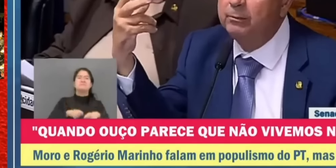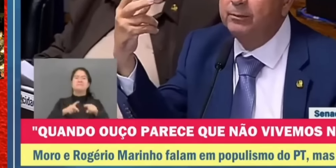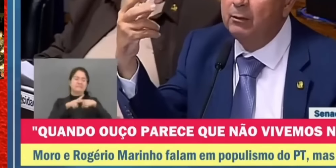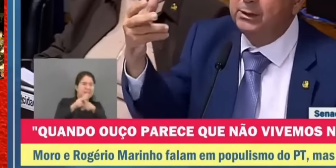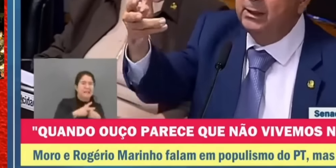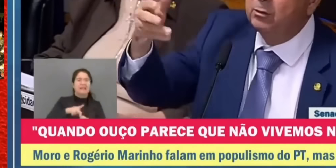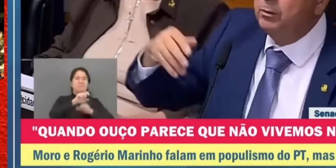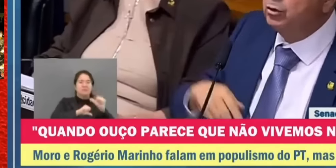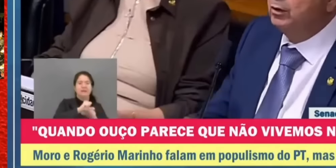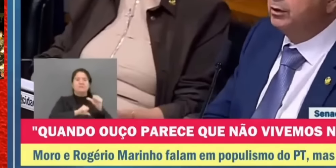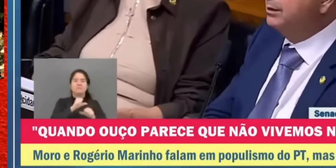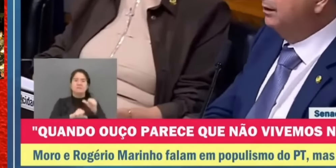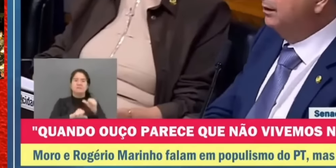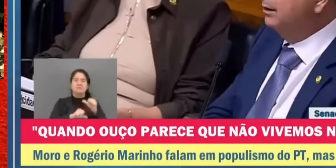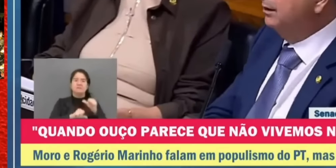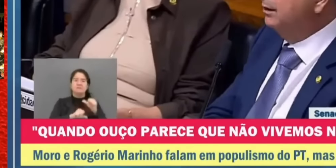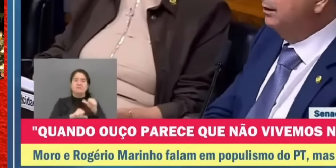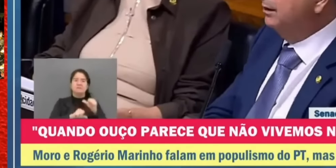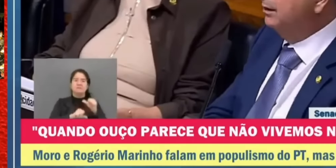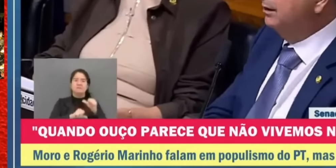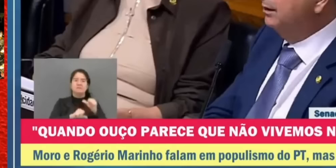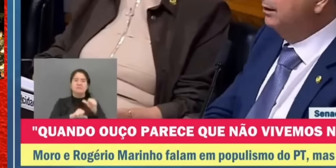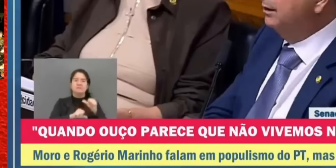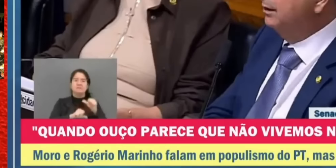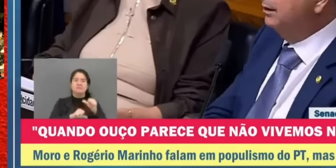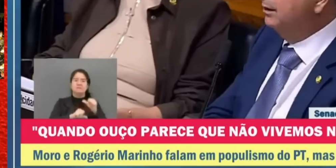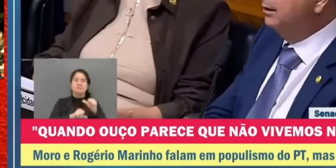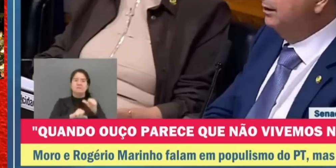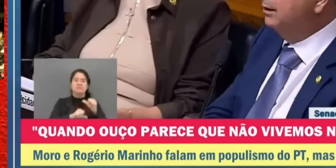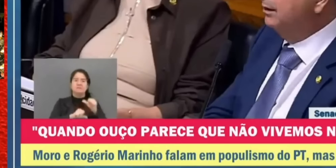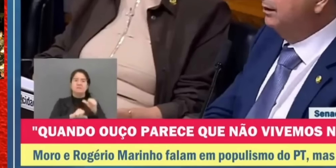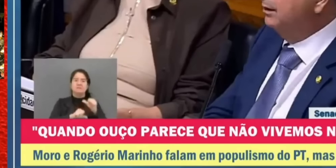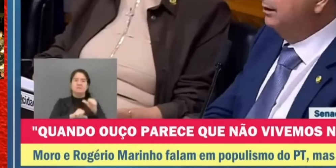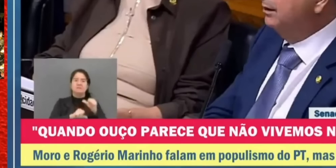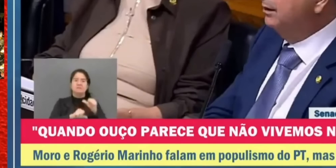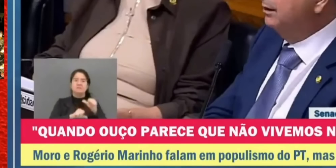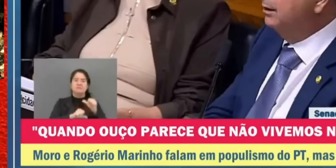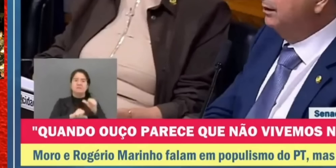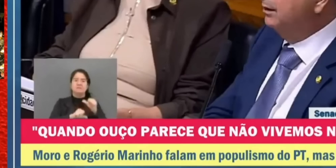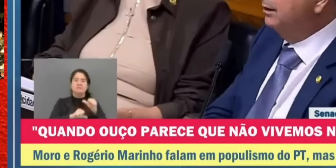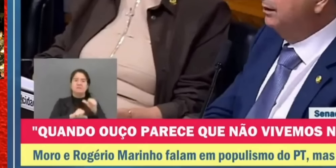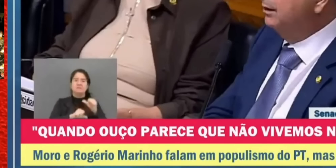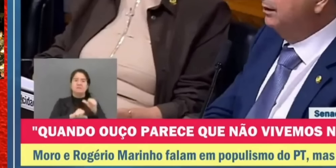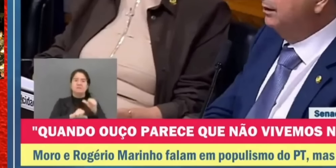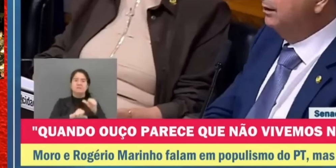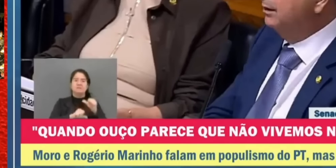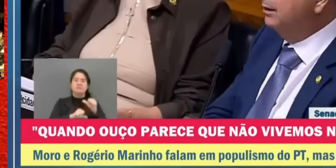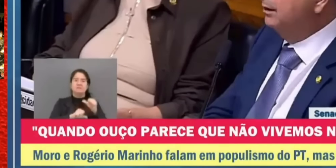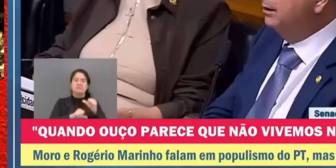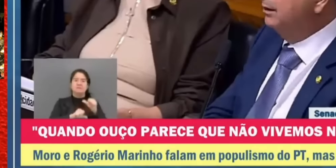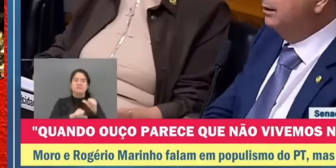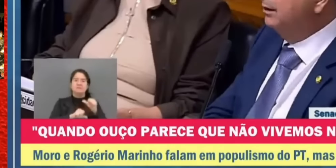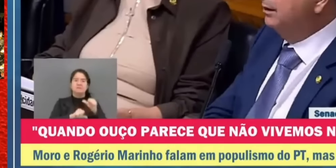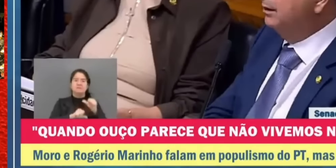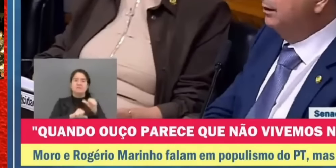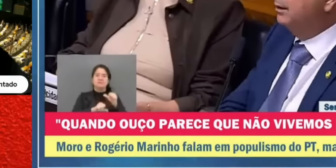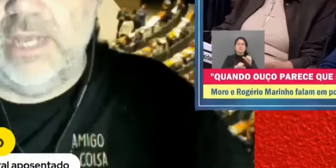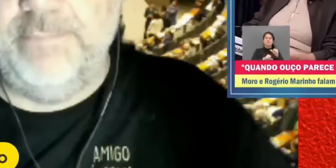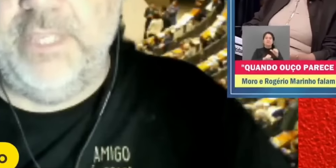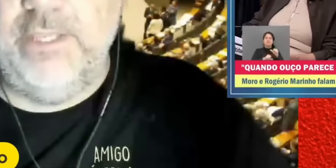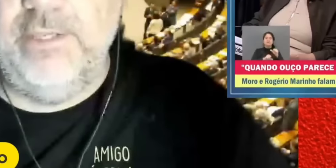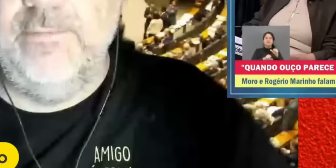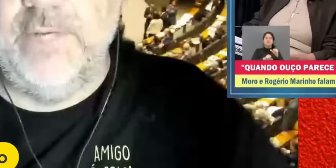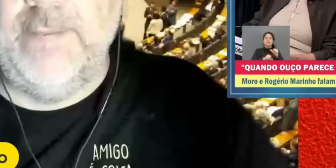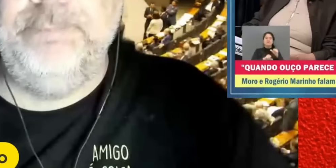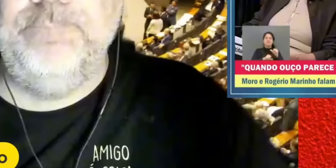tabuleiro V excelência começou a nossa sim de 2002 a 2026 foi só o PT não teve um golpe no meio do